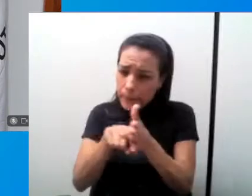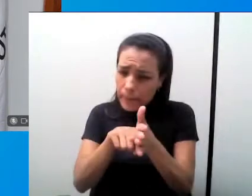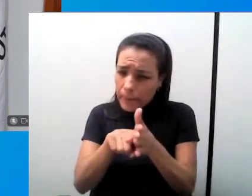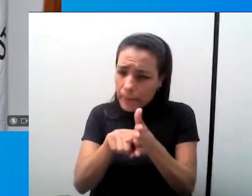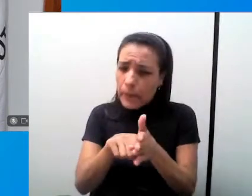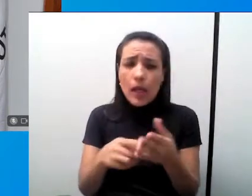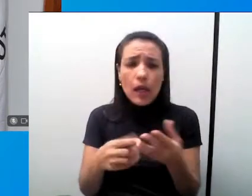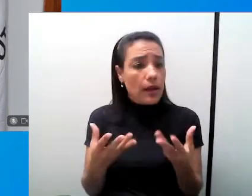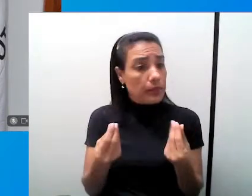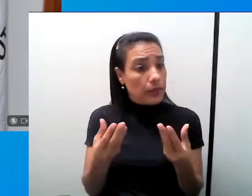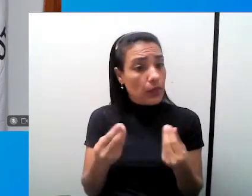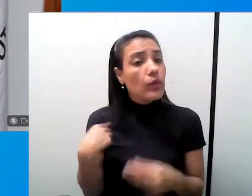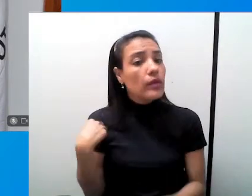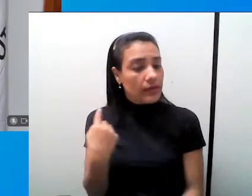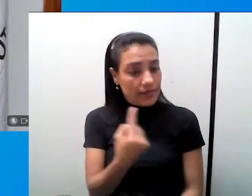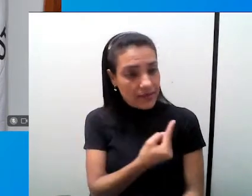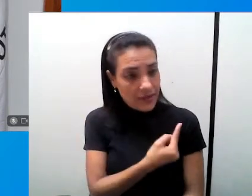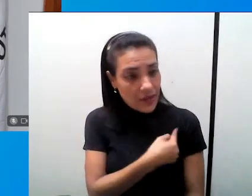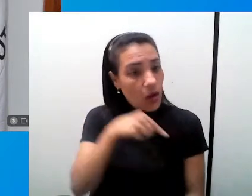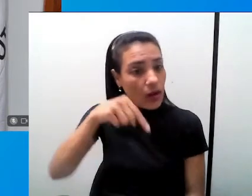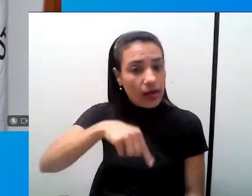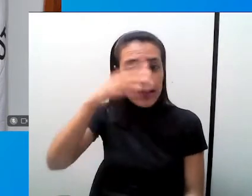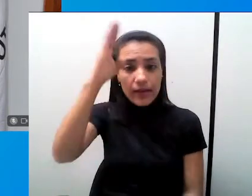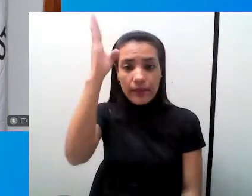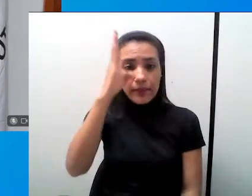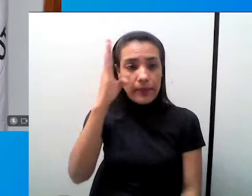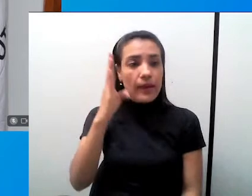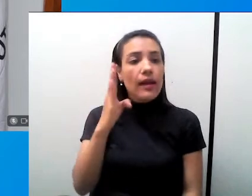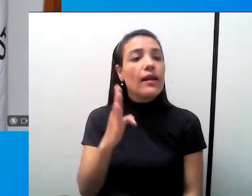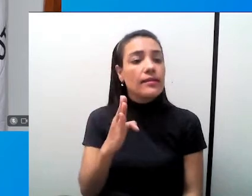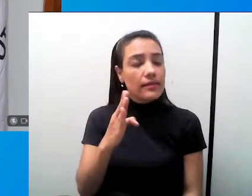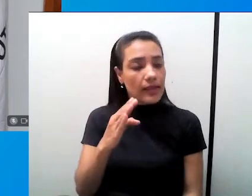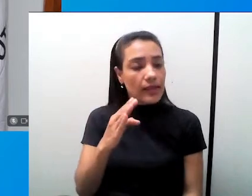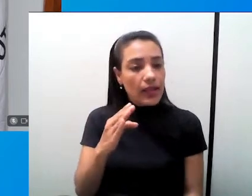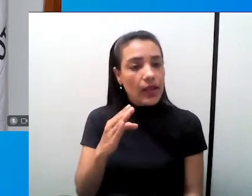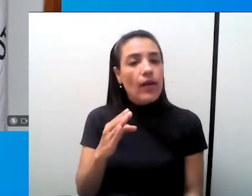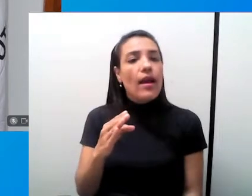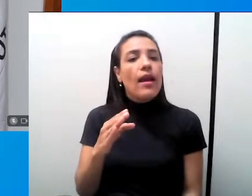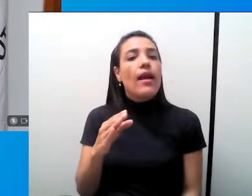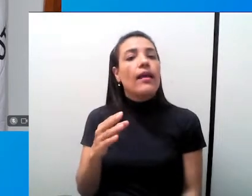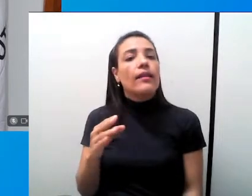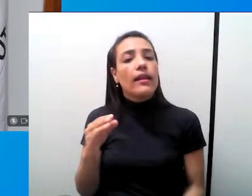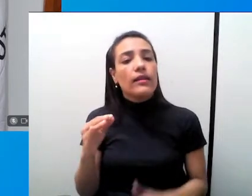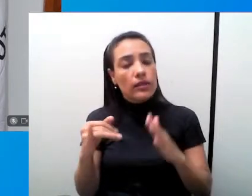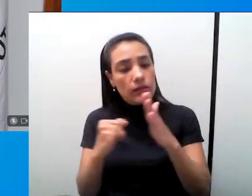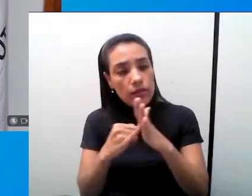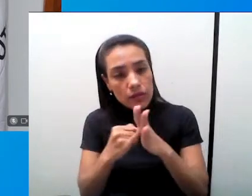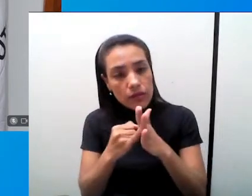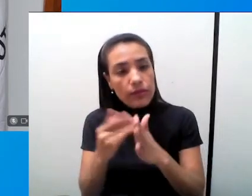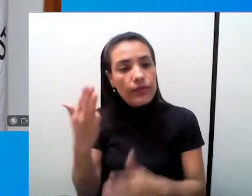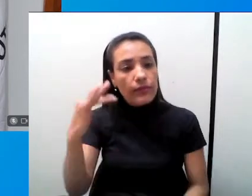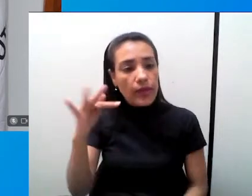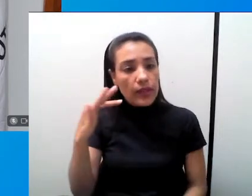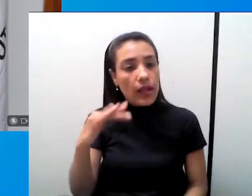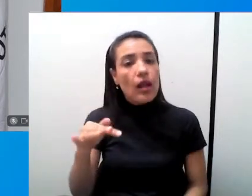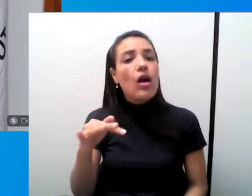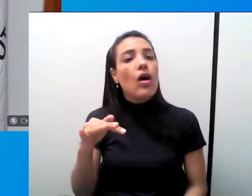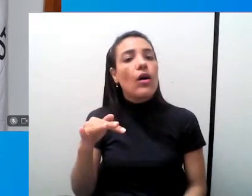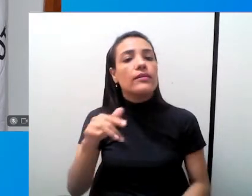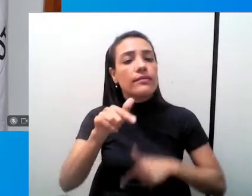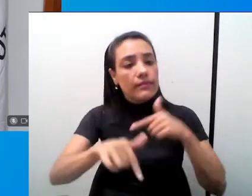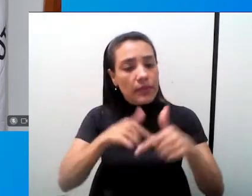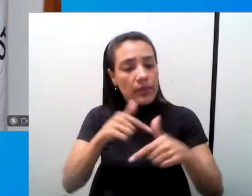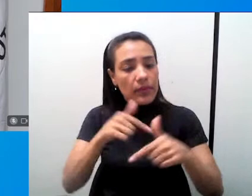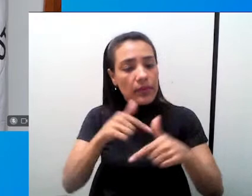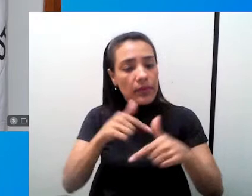que nós, né, no Brasil, na rede federal, fazemos extensão, né,